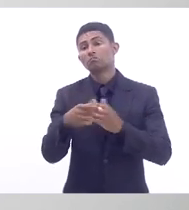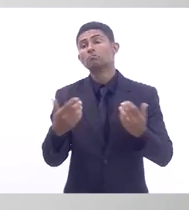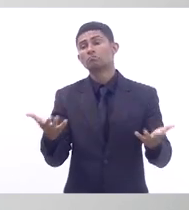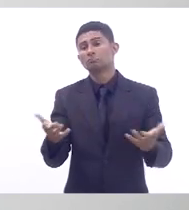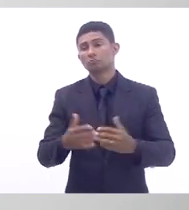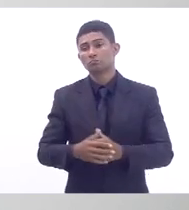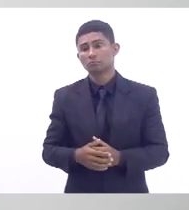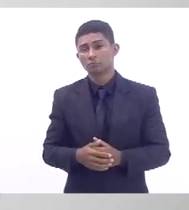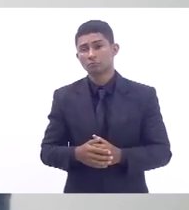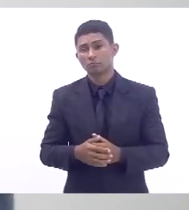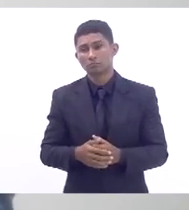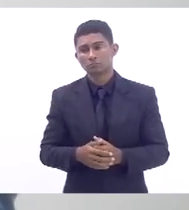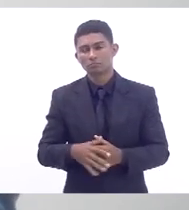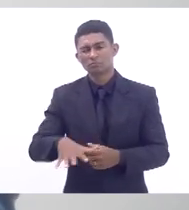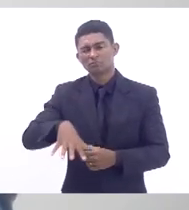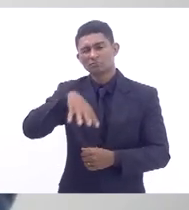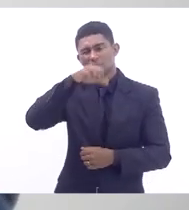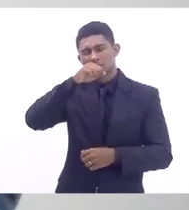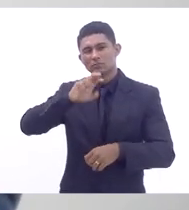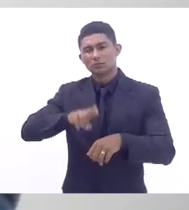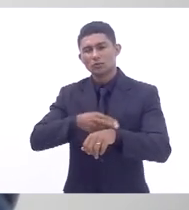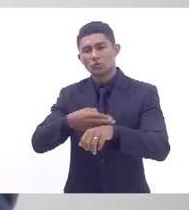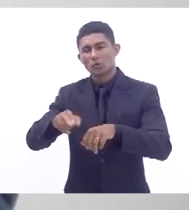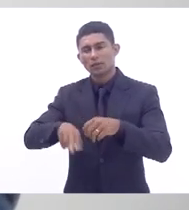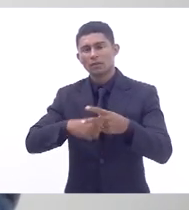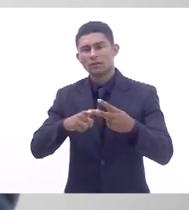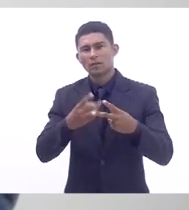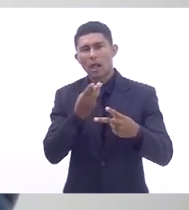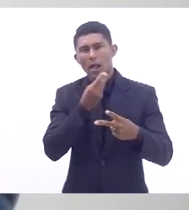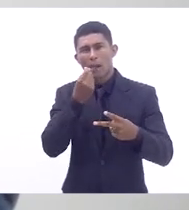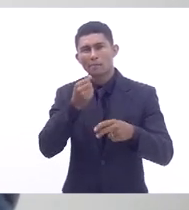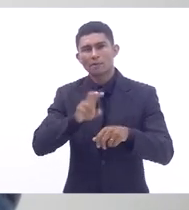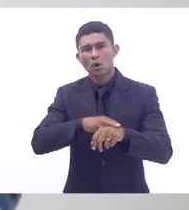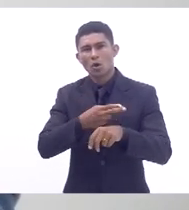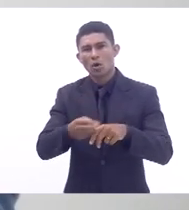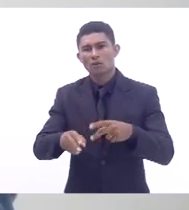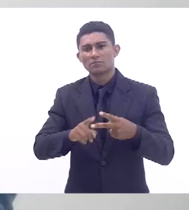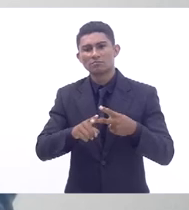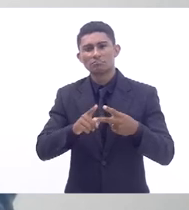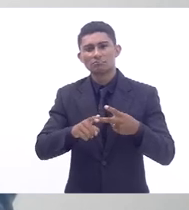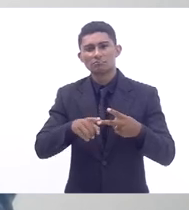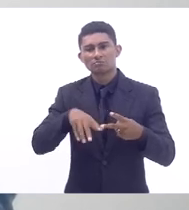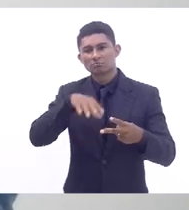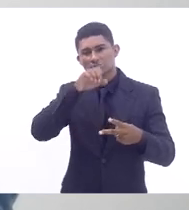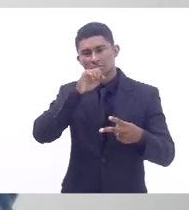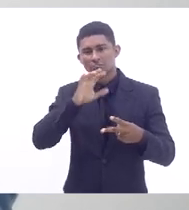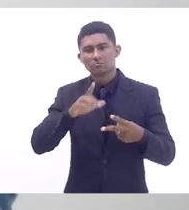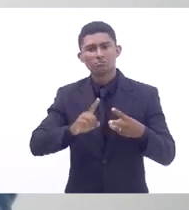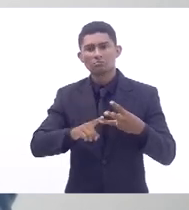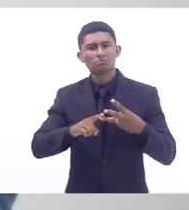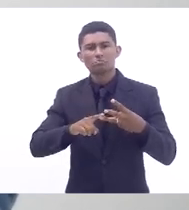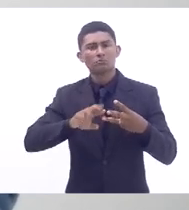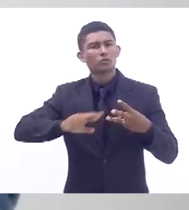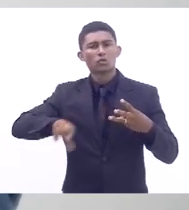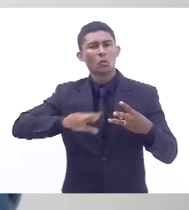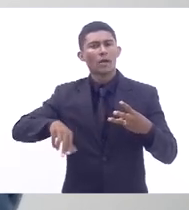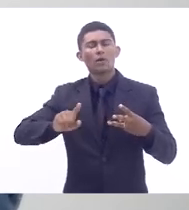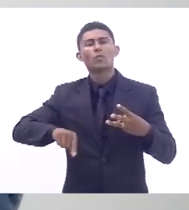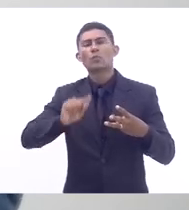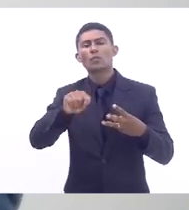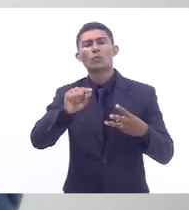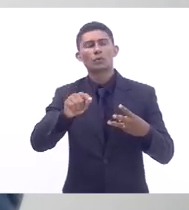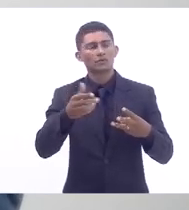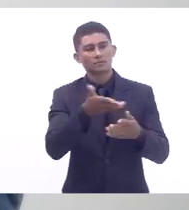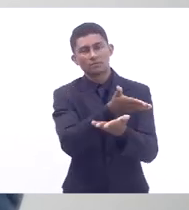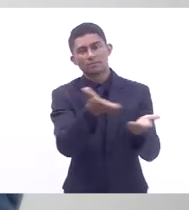é uma coisa que tem cheiro de chocolate gosto de chocolate mas não é chocolate são as disciplinas que os professores